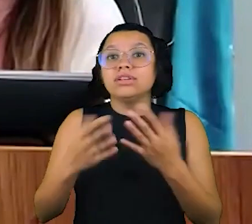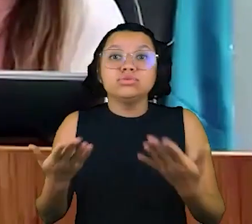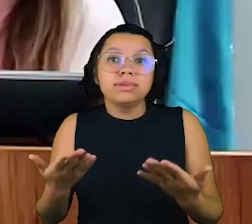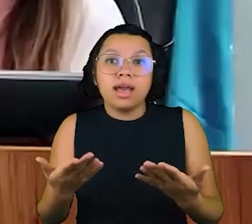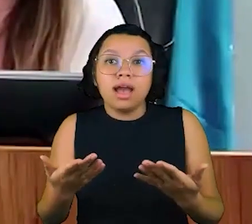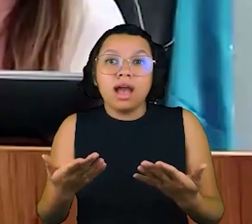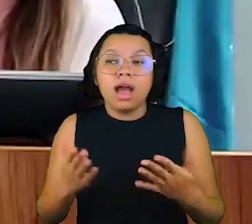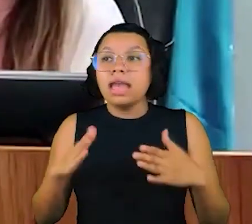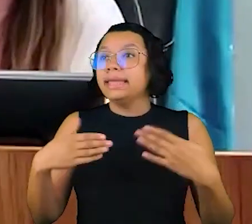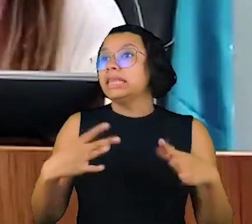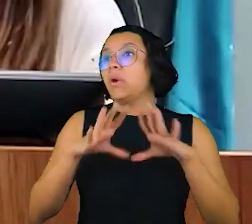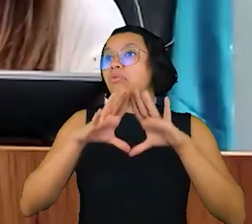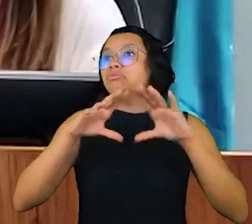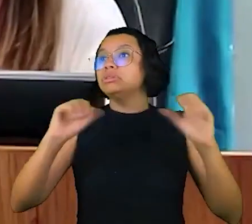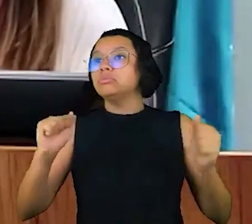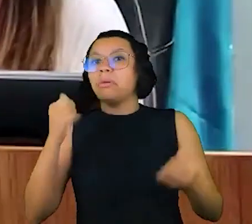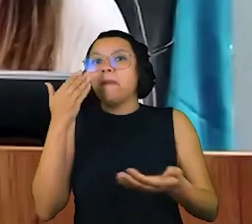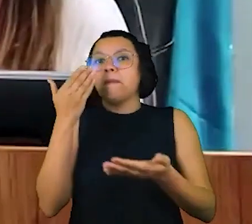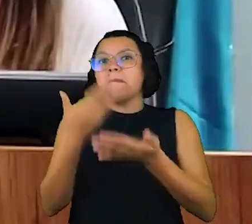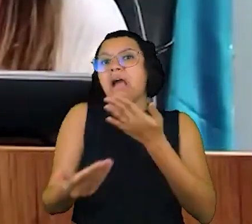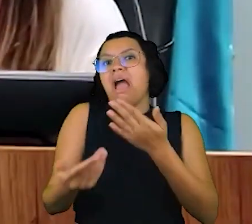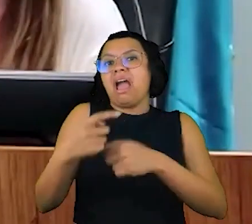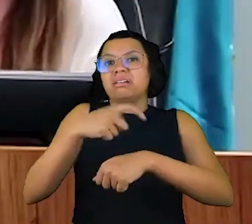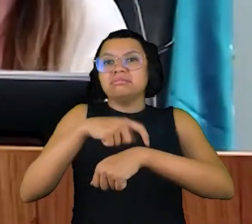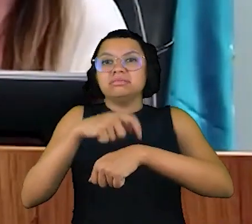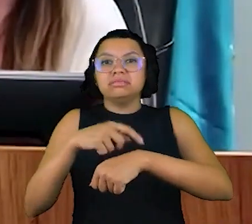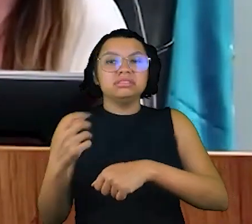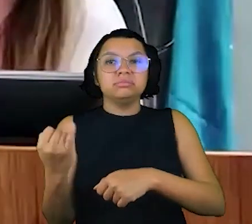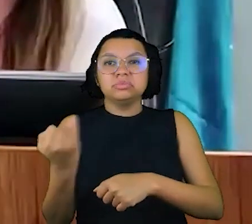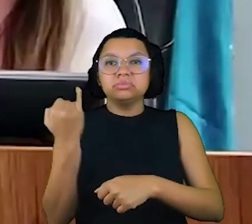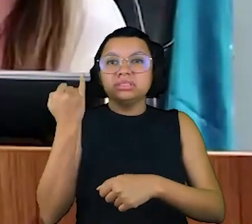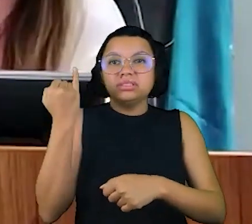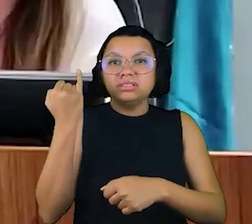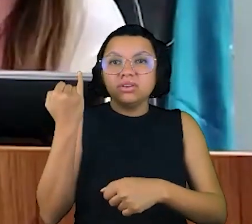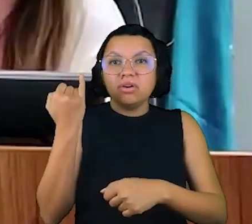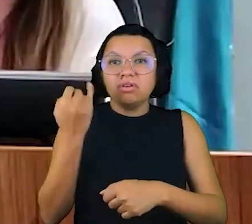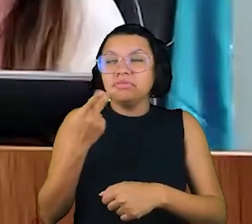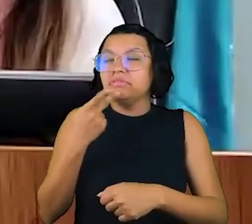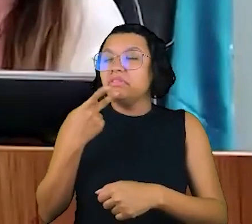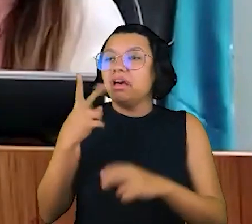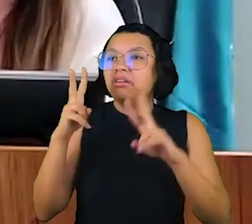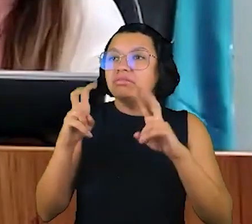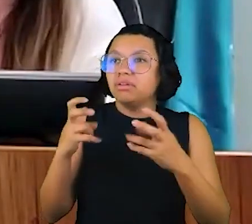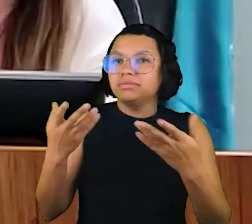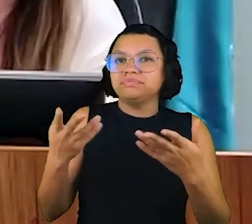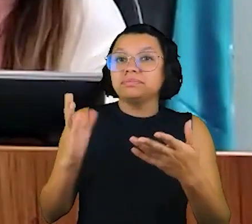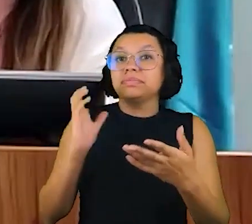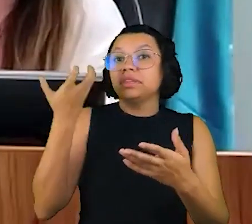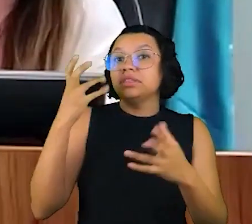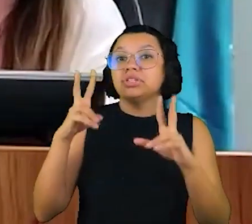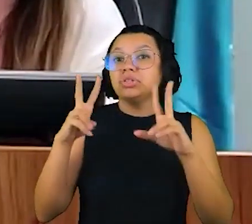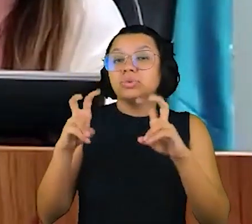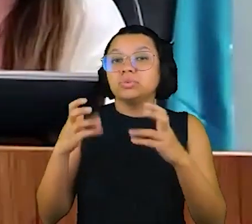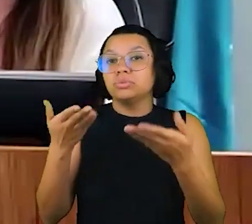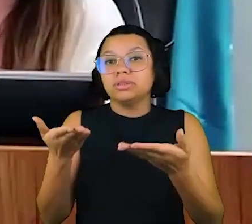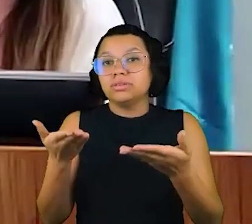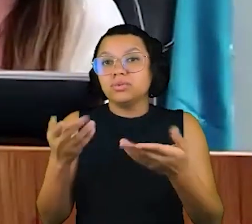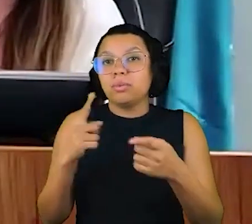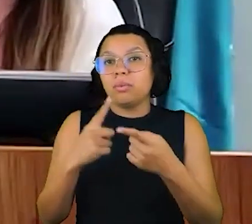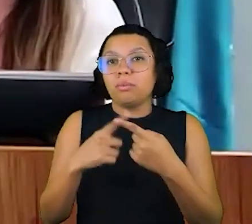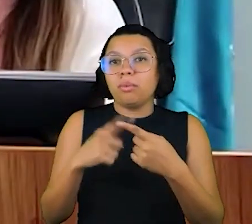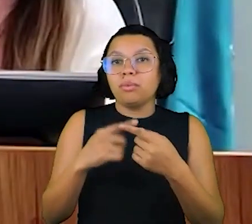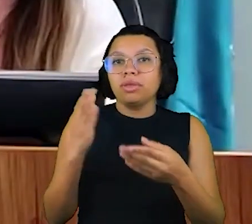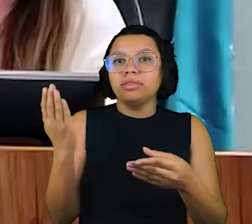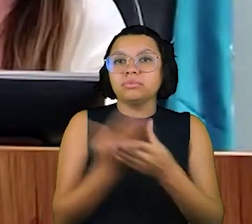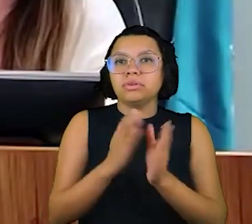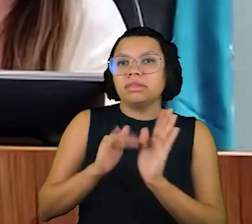vai julgar? E o tribunal gasta o seu tempo precioso, às vezes, deliberando a respeito disso, porque